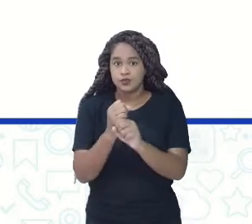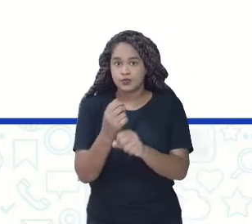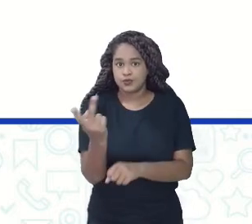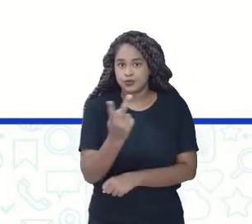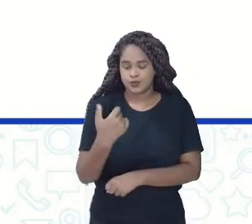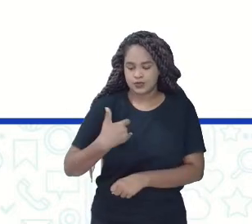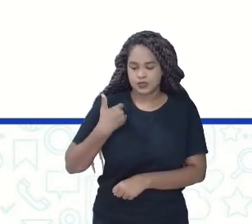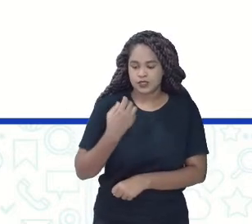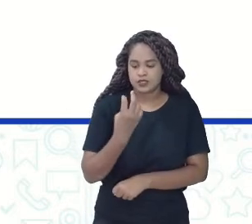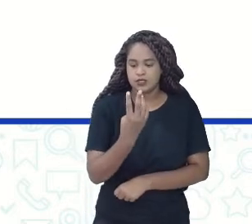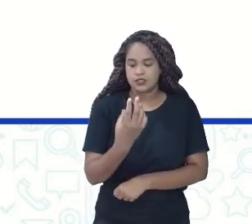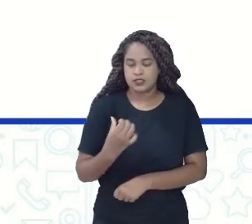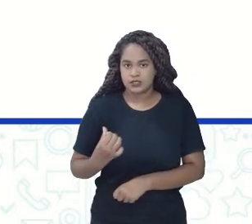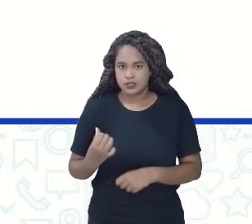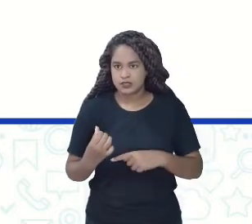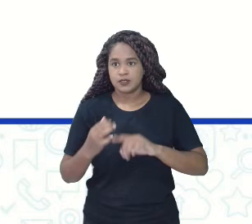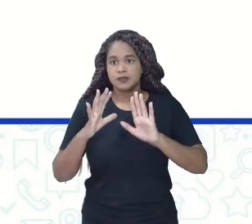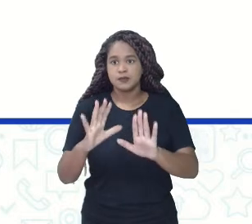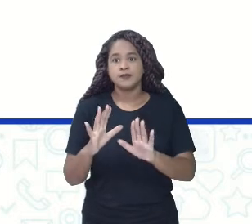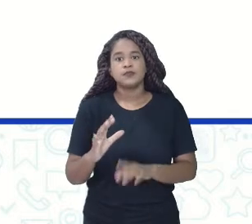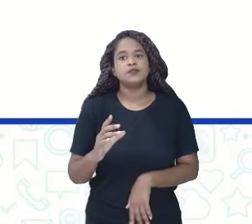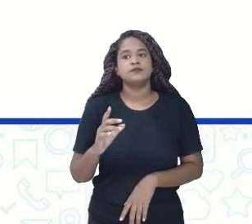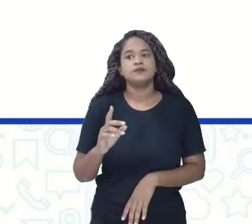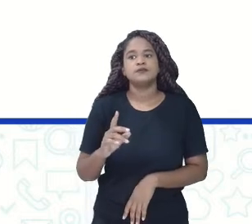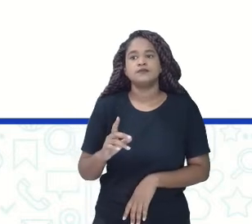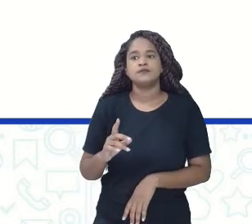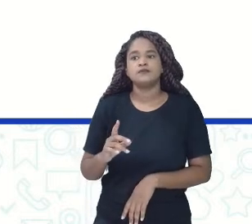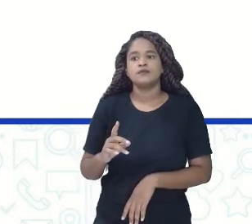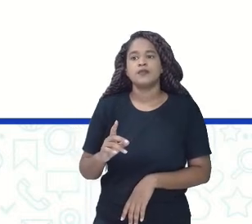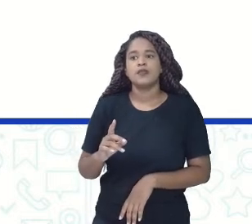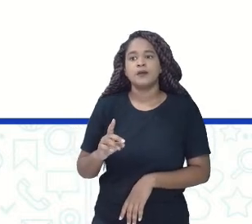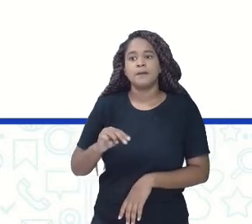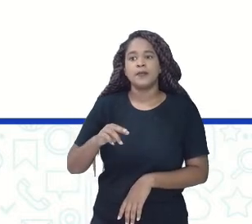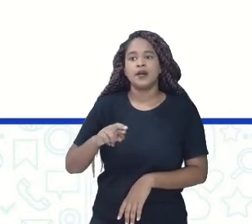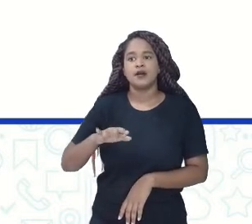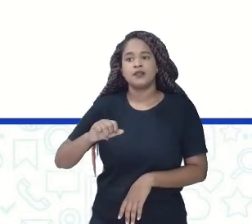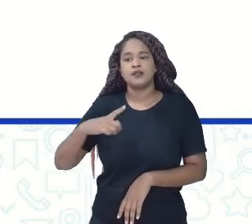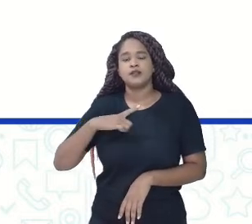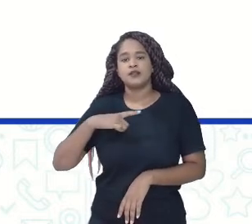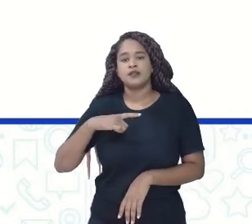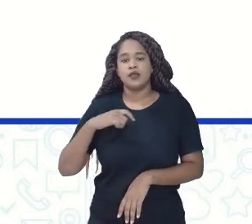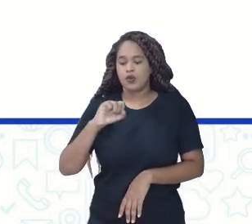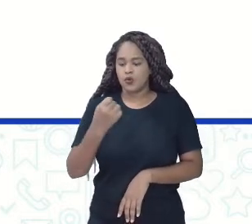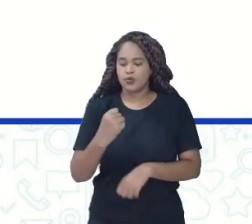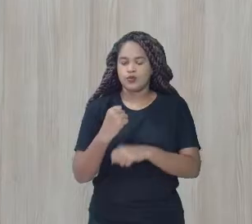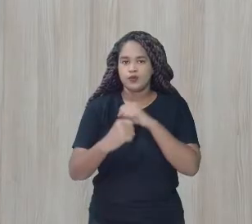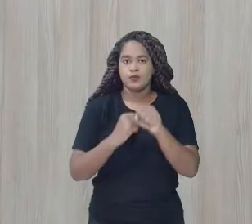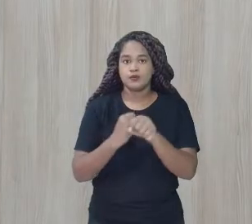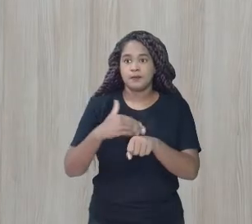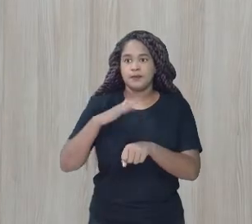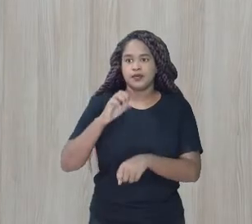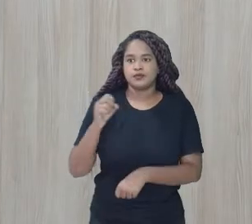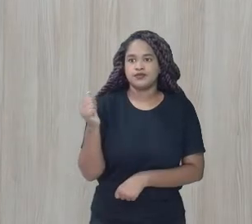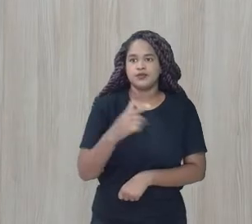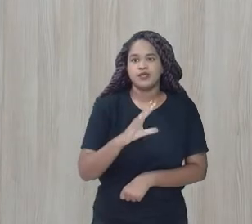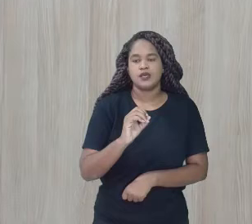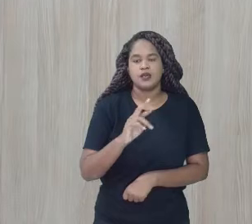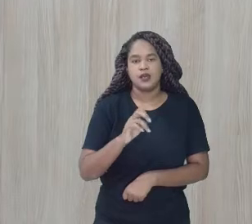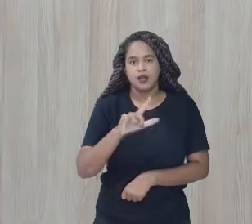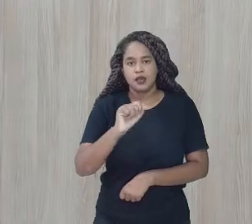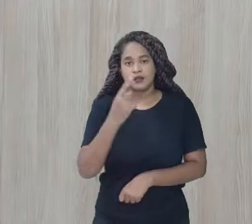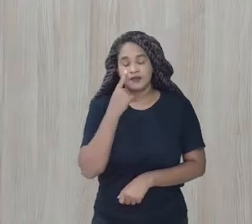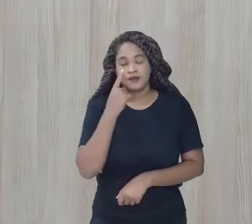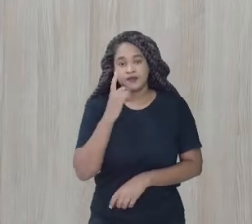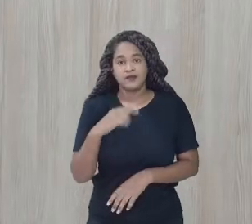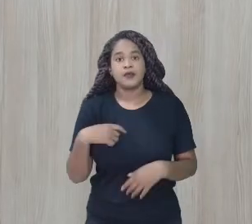Carla. Quantos anos tem cada irmã? Então, a gente verificou que esse a mais ajudava nessa ideia de ter que subtrair primeiro